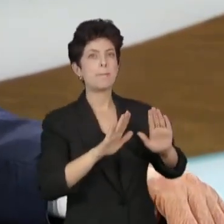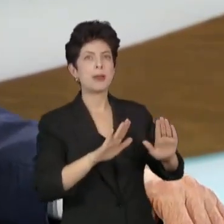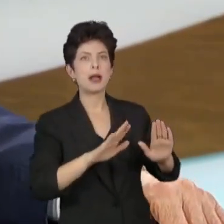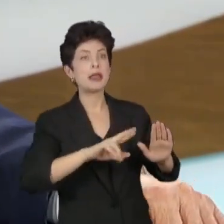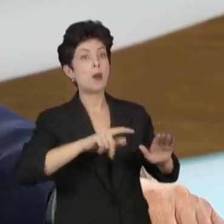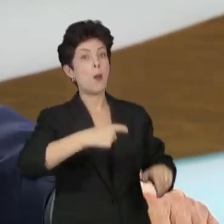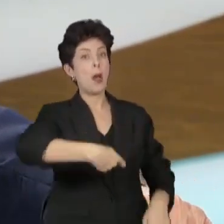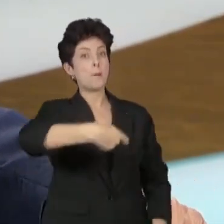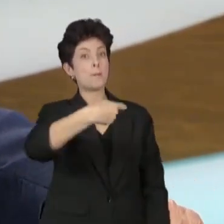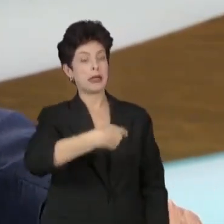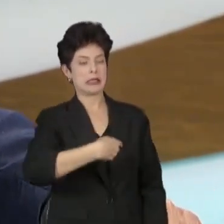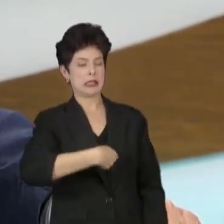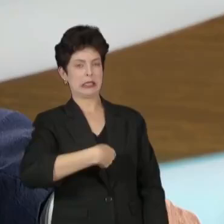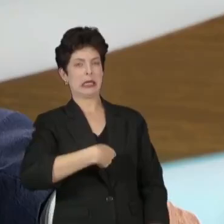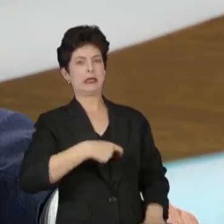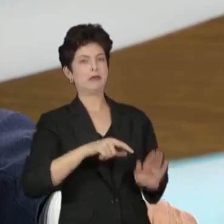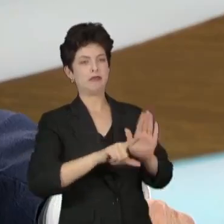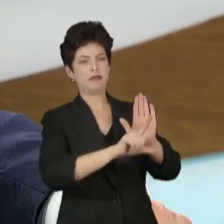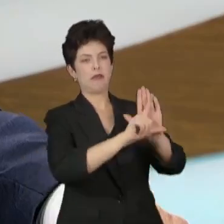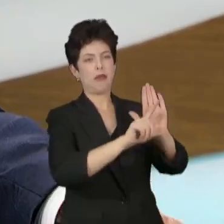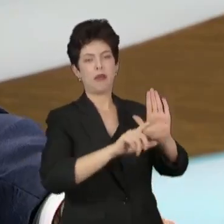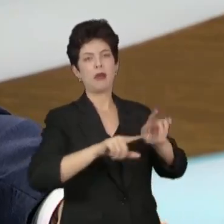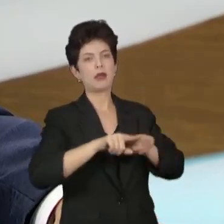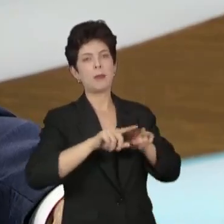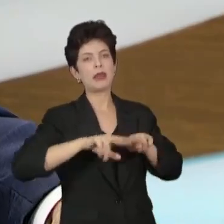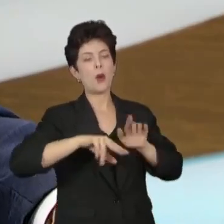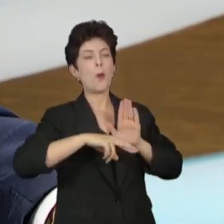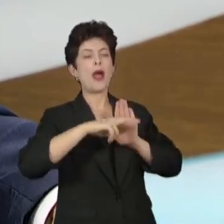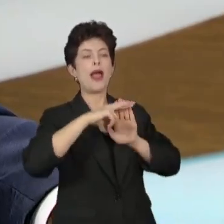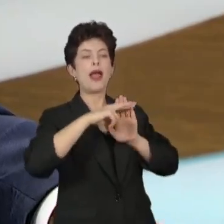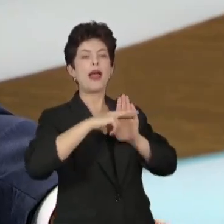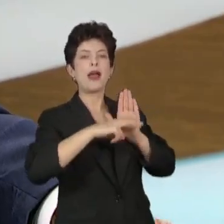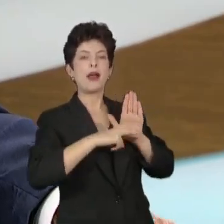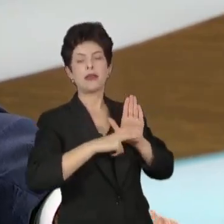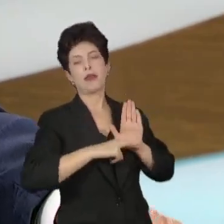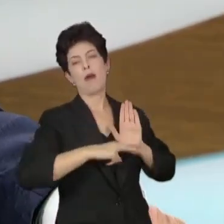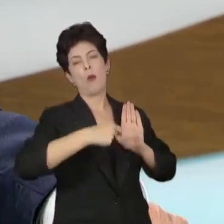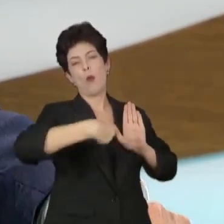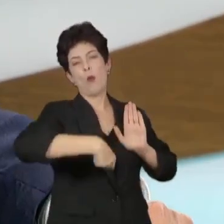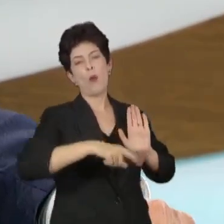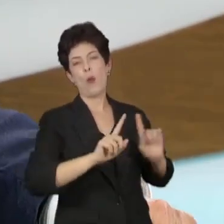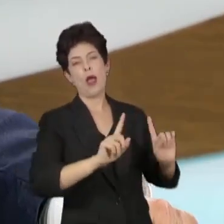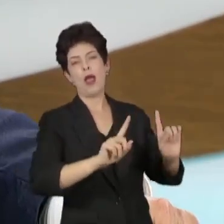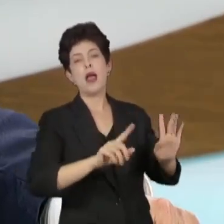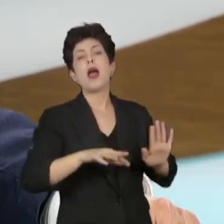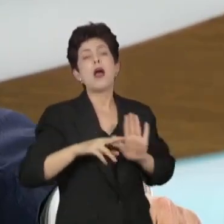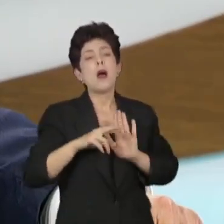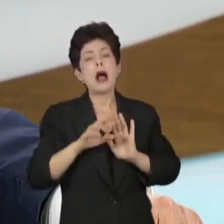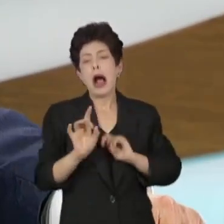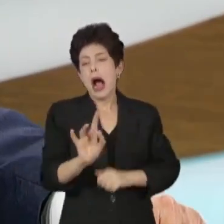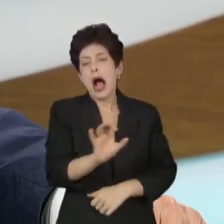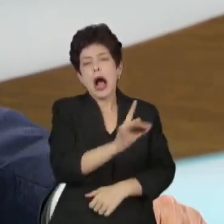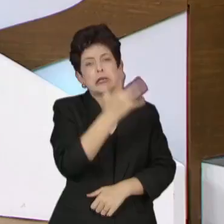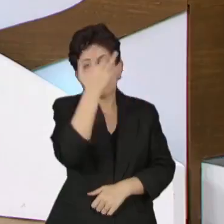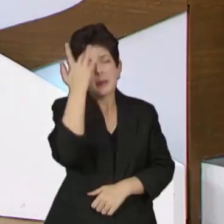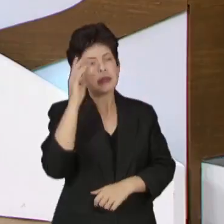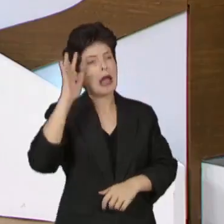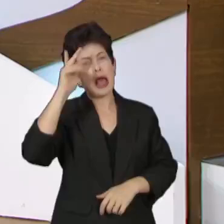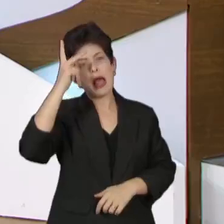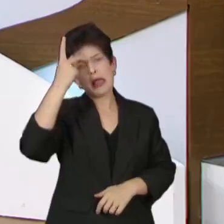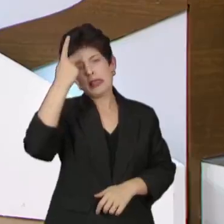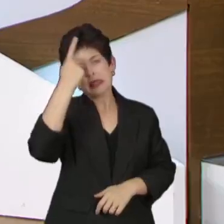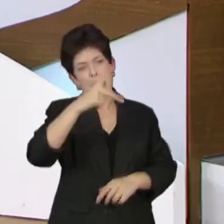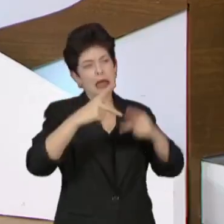uma exigência nem legal nem regimental, de modo que é um critério de cada ministro.